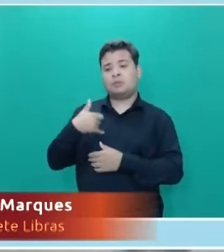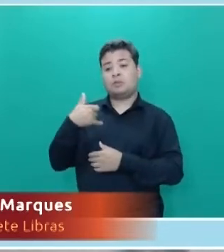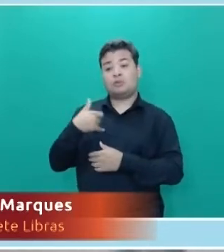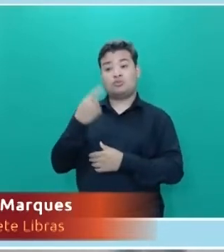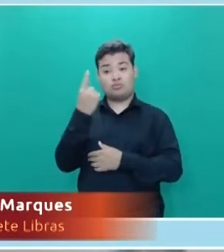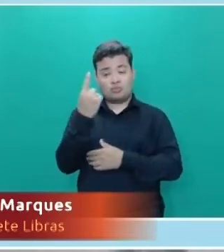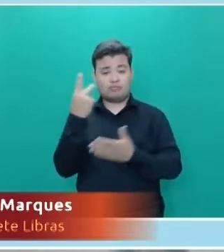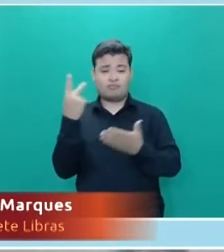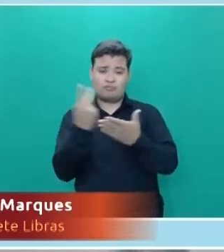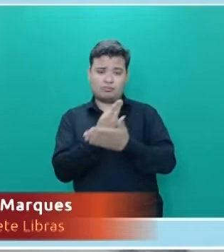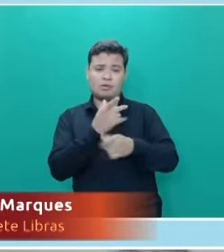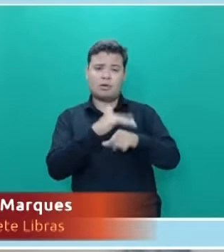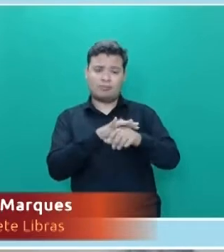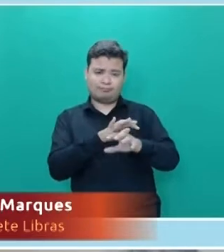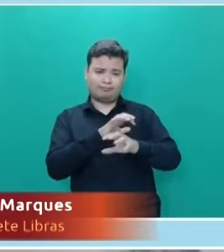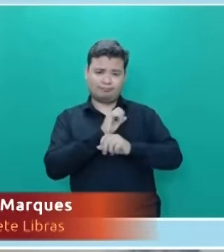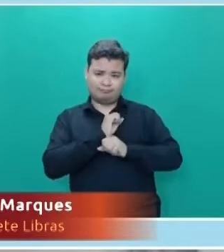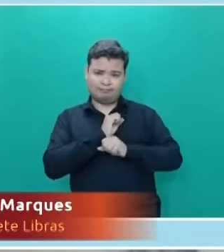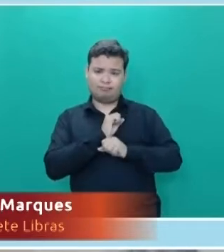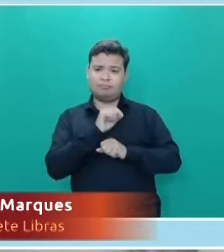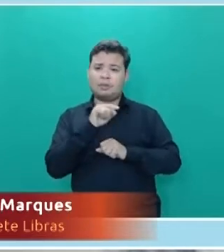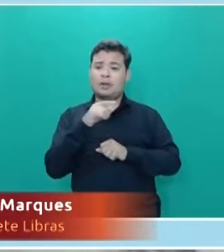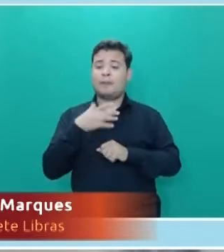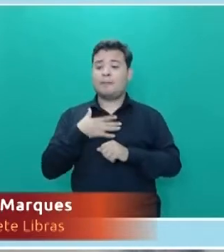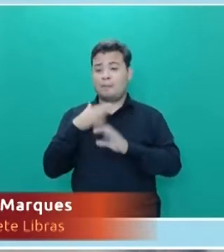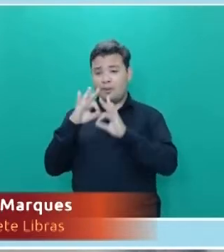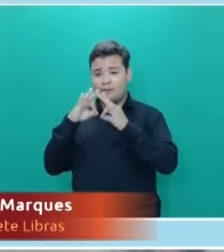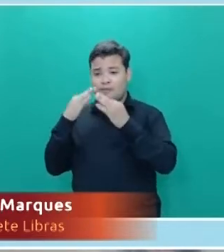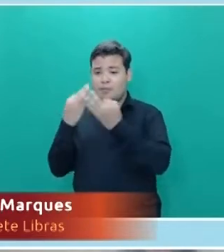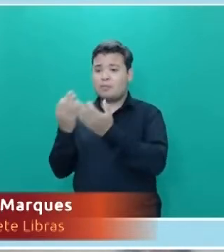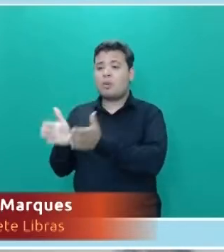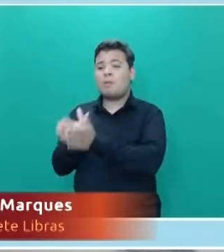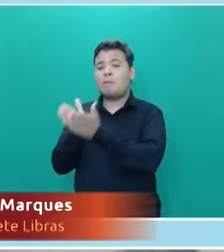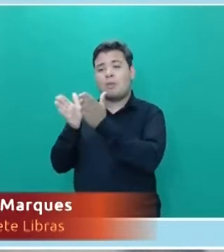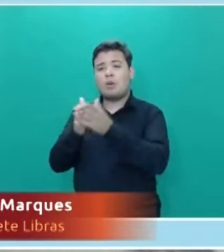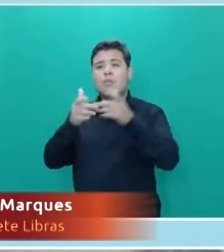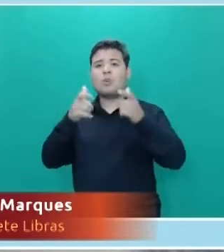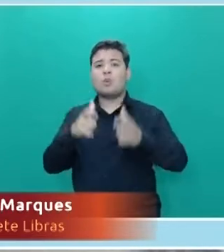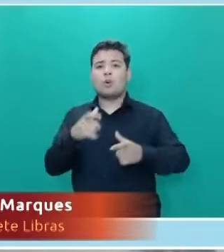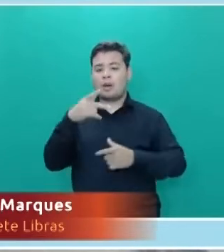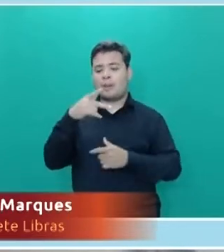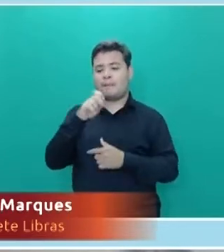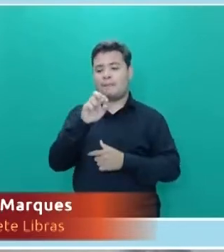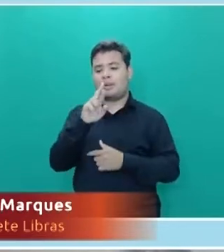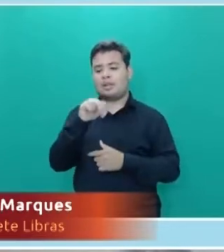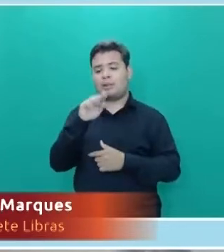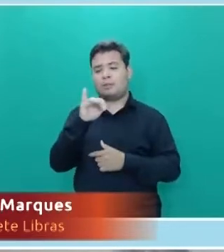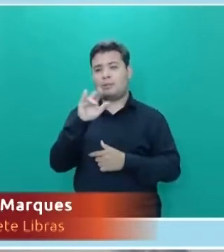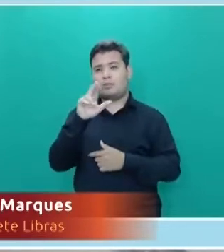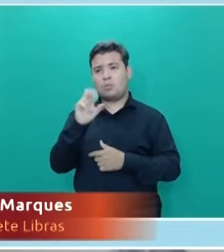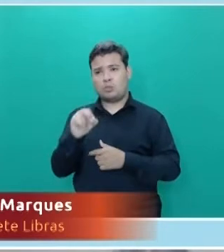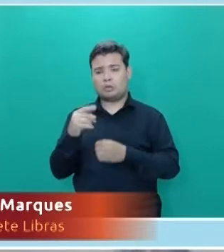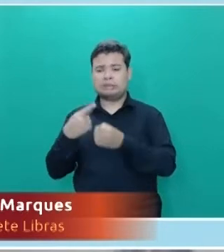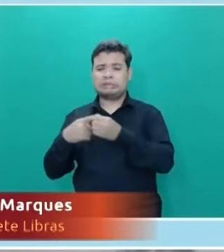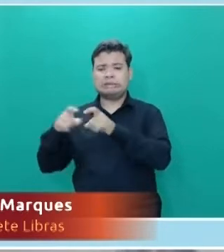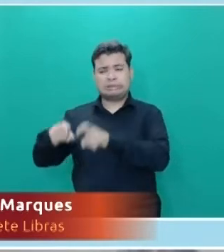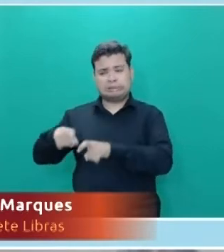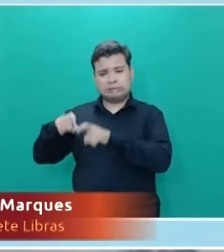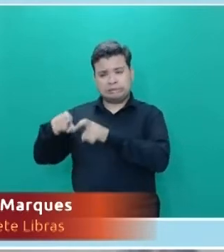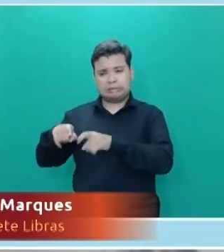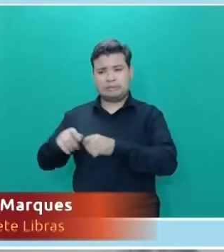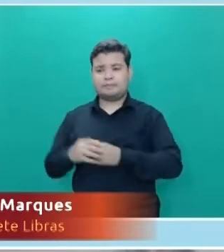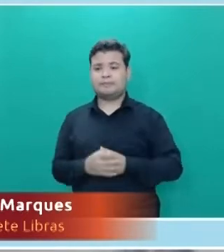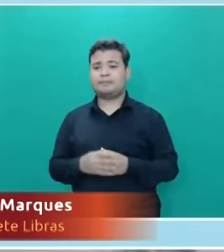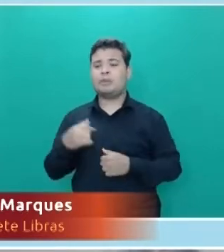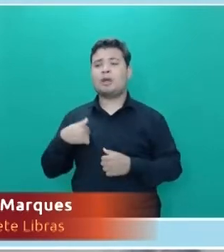Eu sou filha de uma família pobre do interior de Pernambuco, Garanhuns, e eu nasci em 1970, um